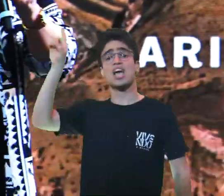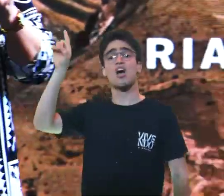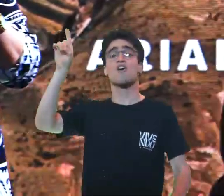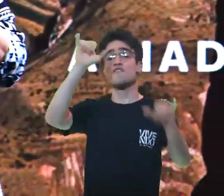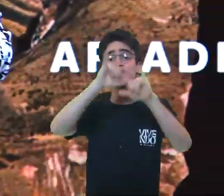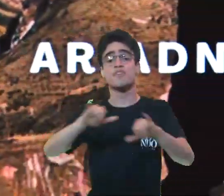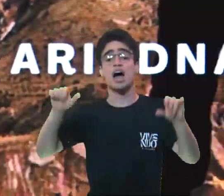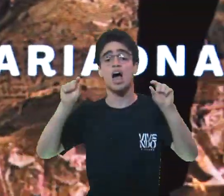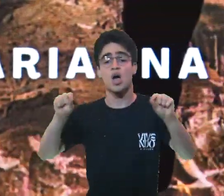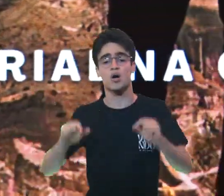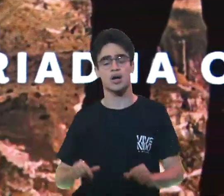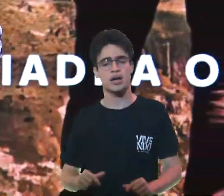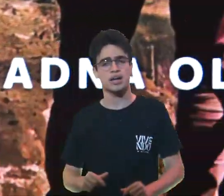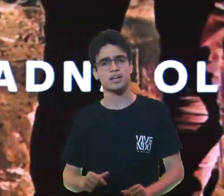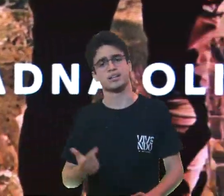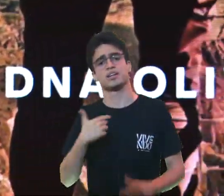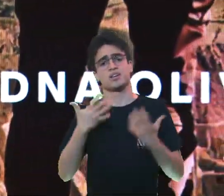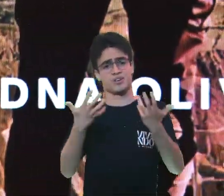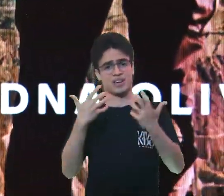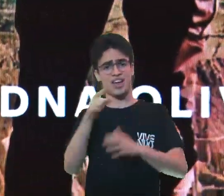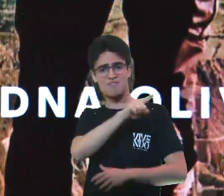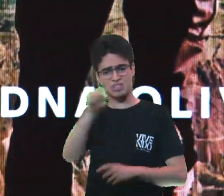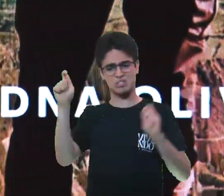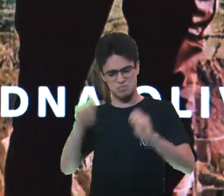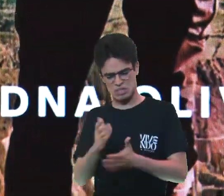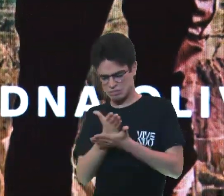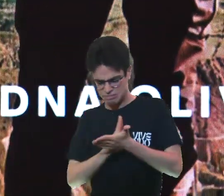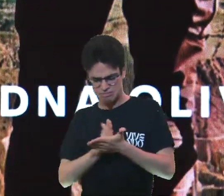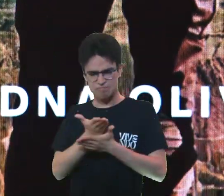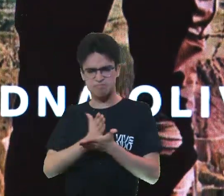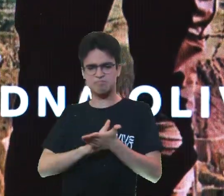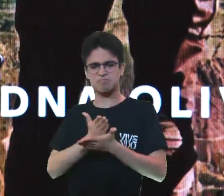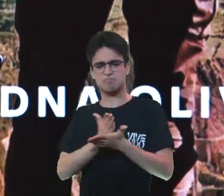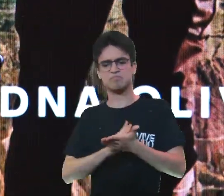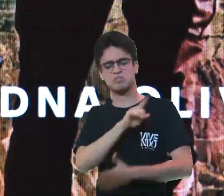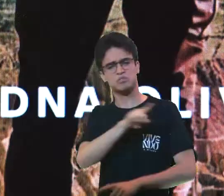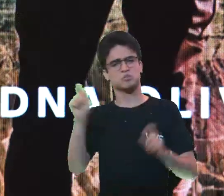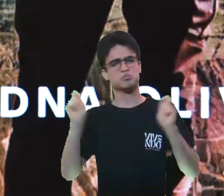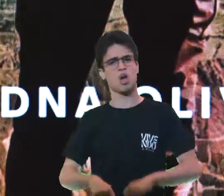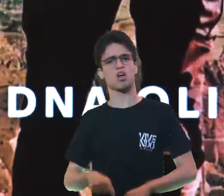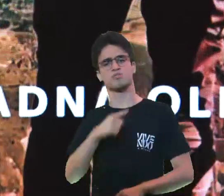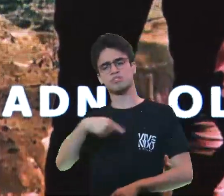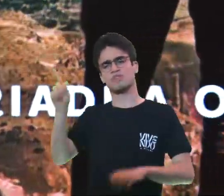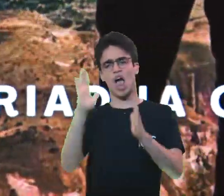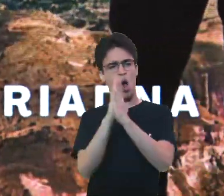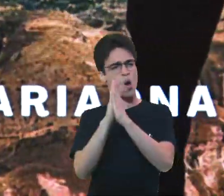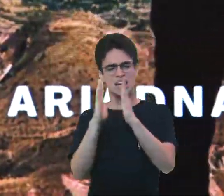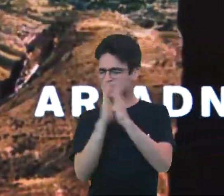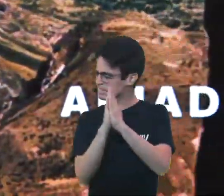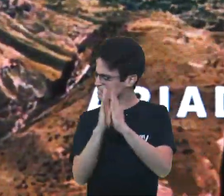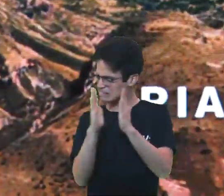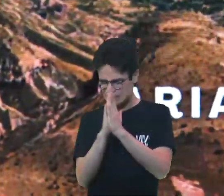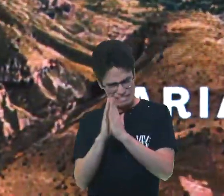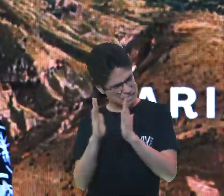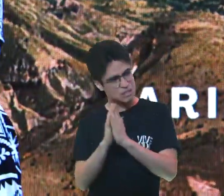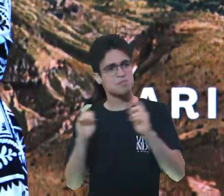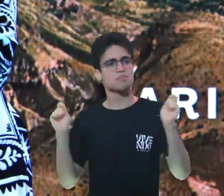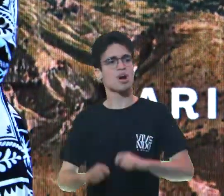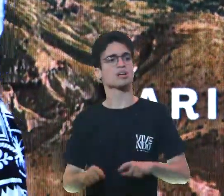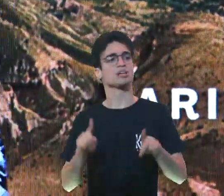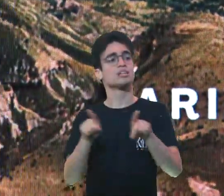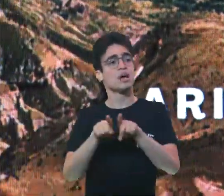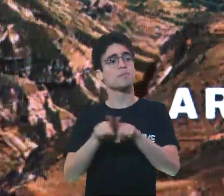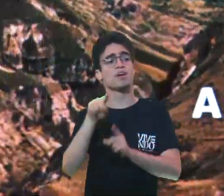dizer: eu quero que você fique desconfortável na sua vida de oração e comece a incluir na sua vida